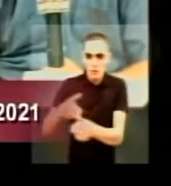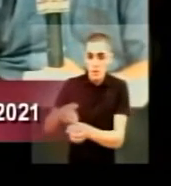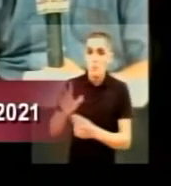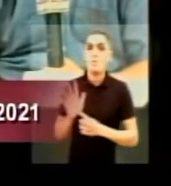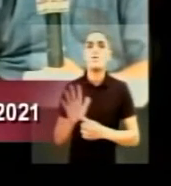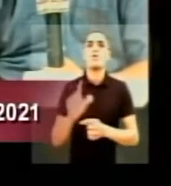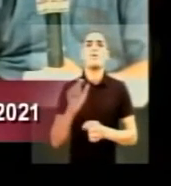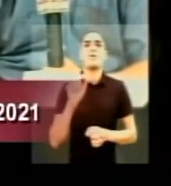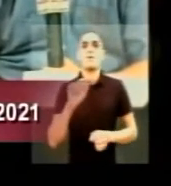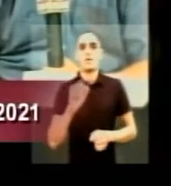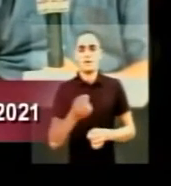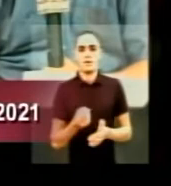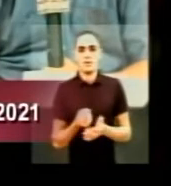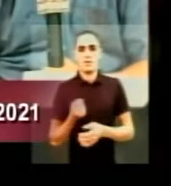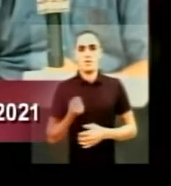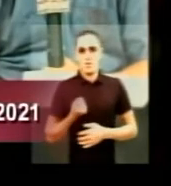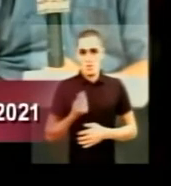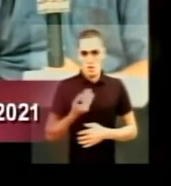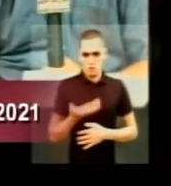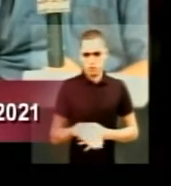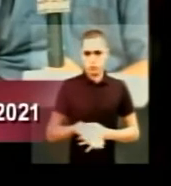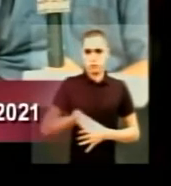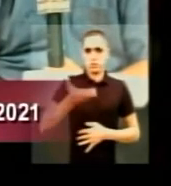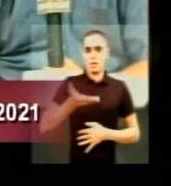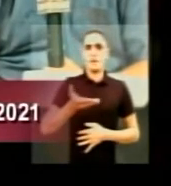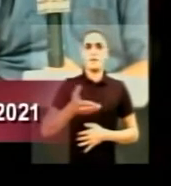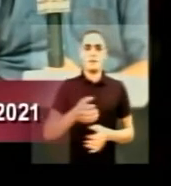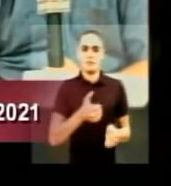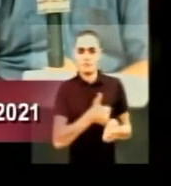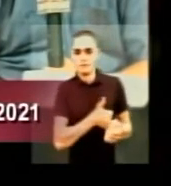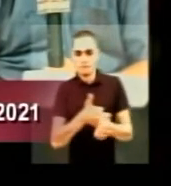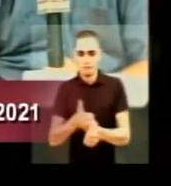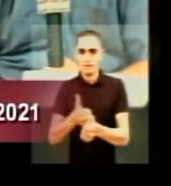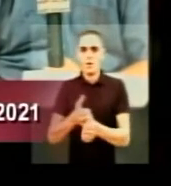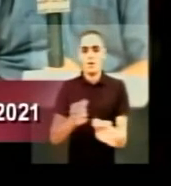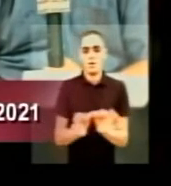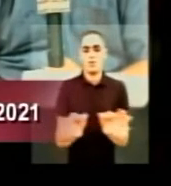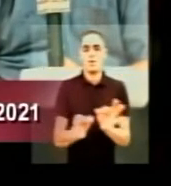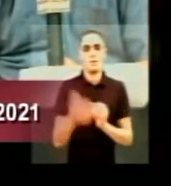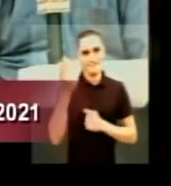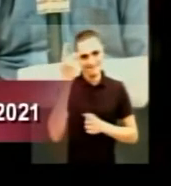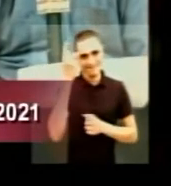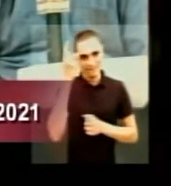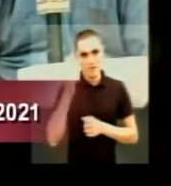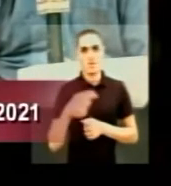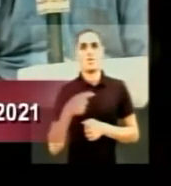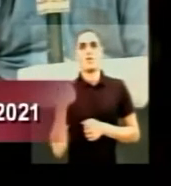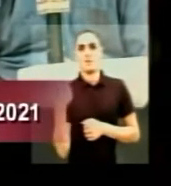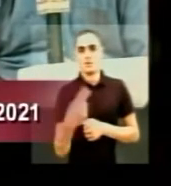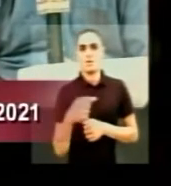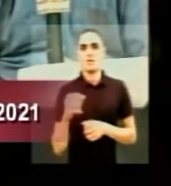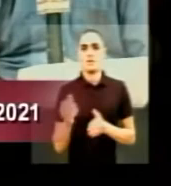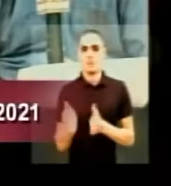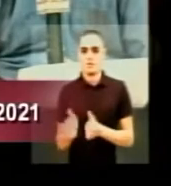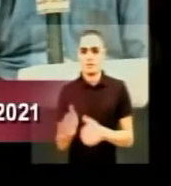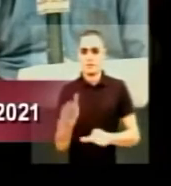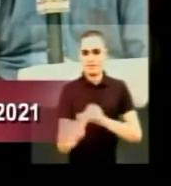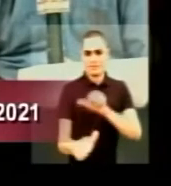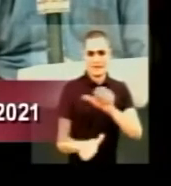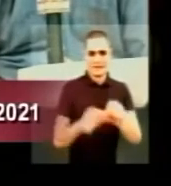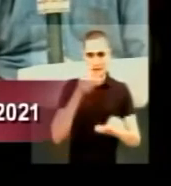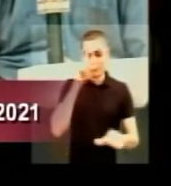nos leitos de UTI e, seguindo o Plano São Paulo, nós passamos para a fase